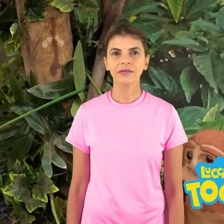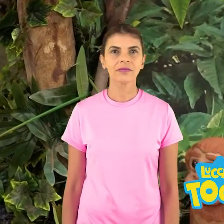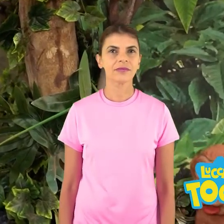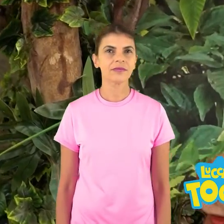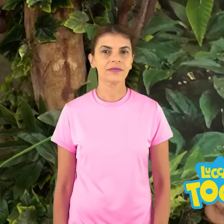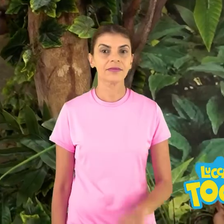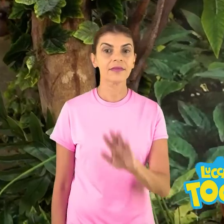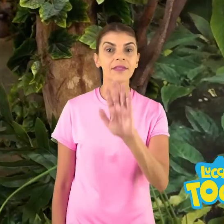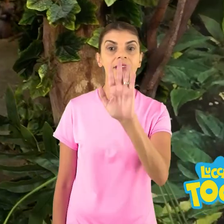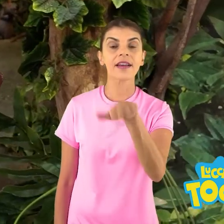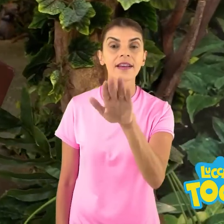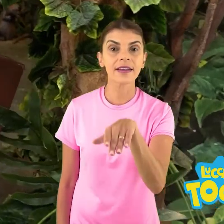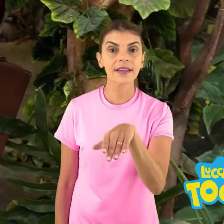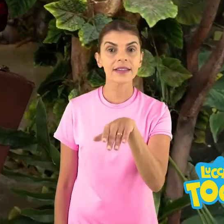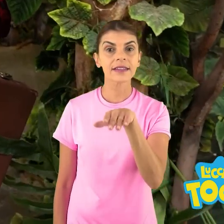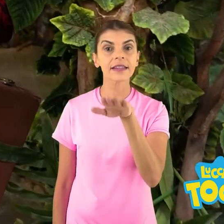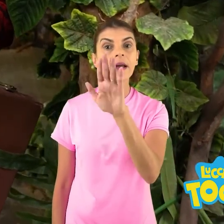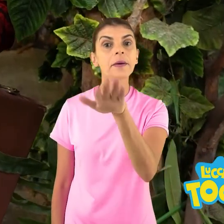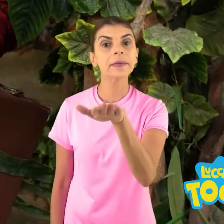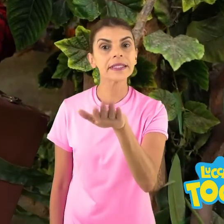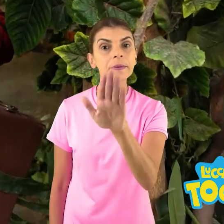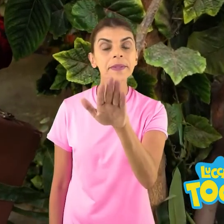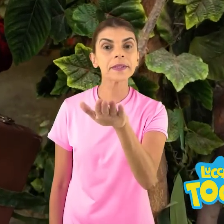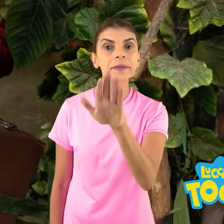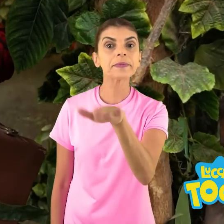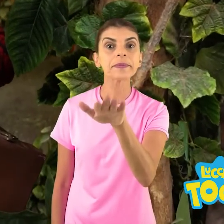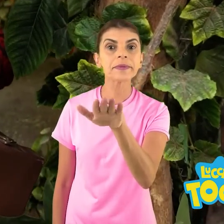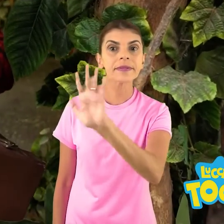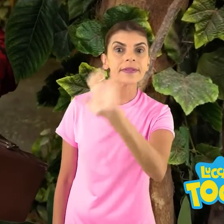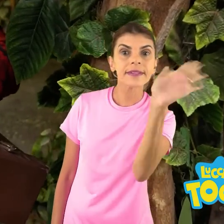Ei! Ô, garoto! Ei!